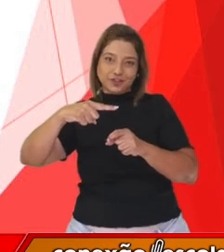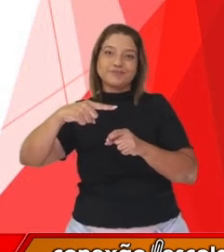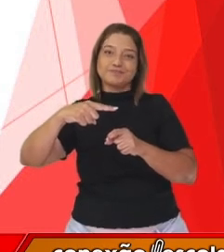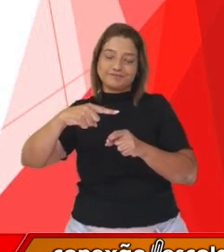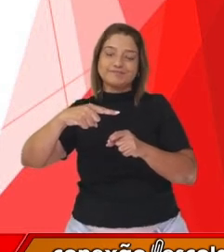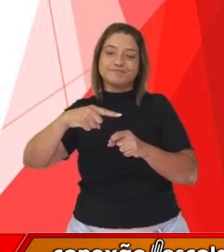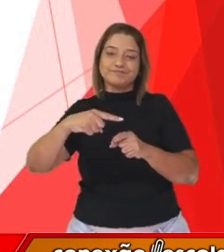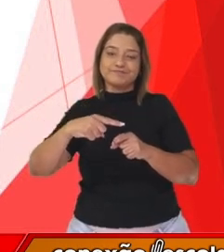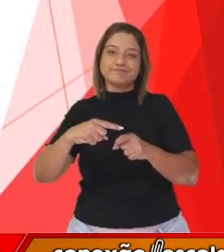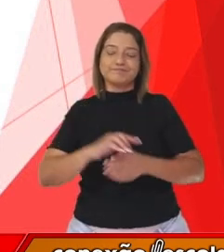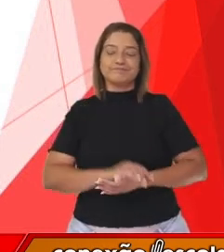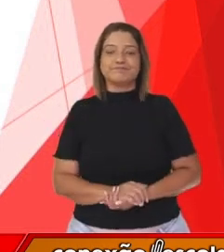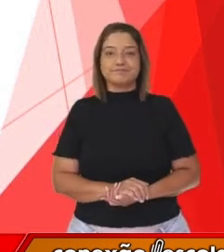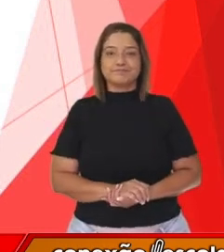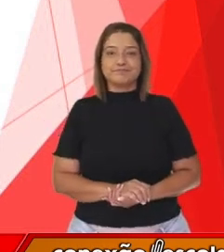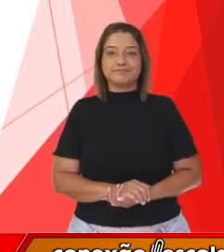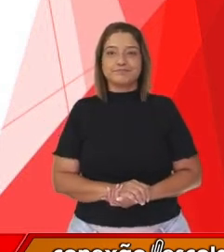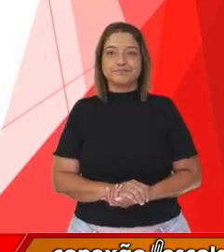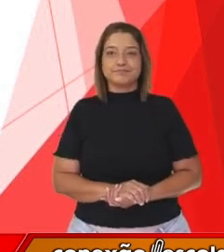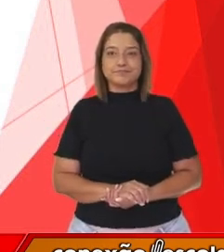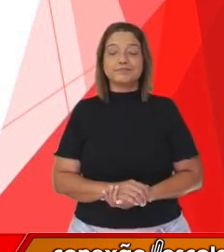ter 1/20,